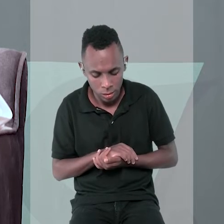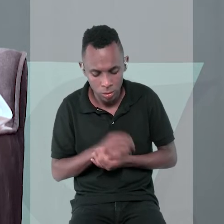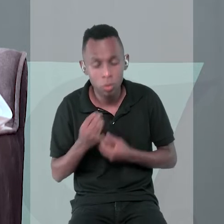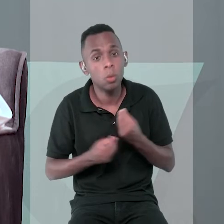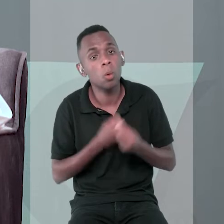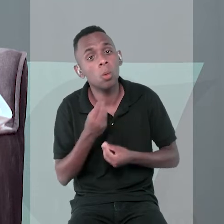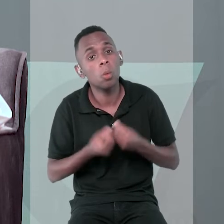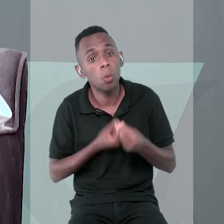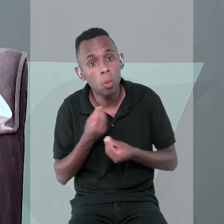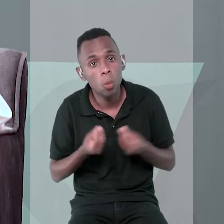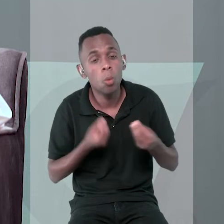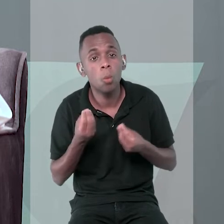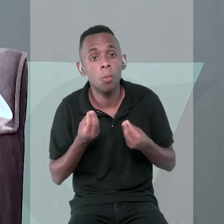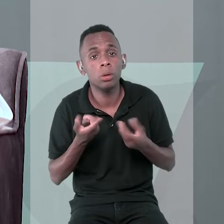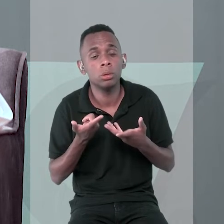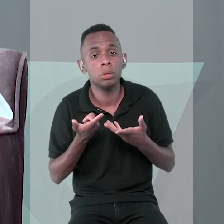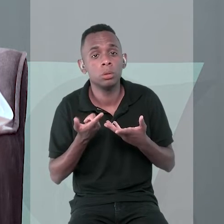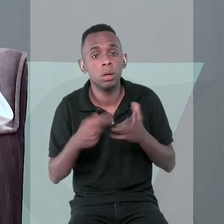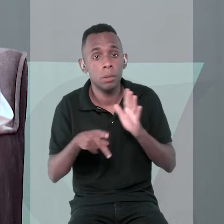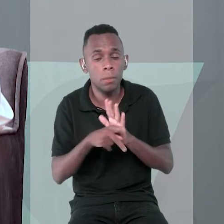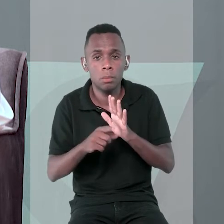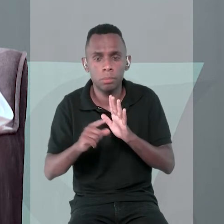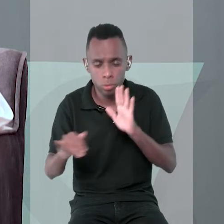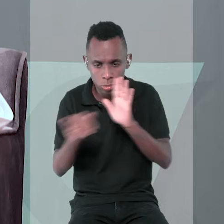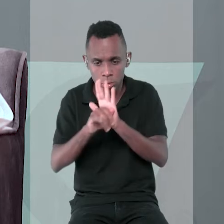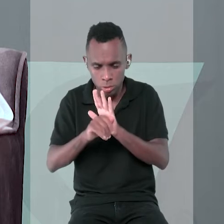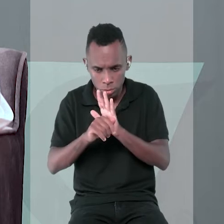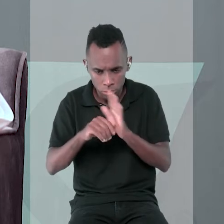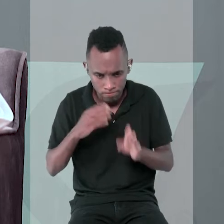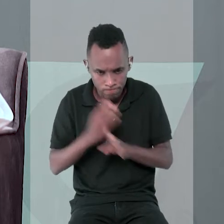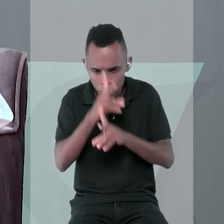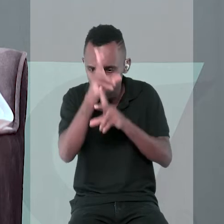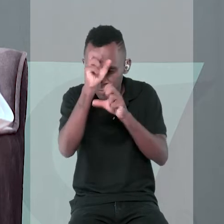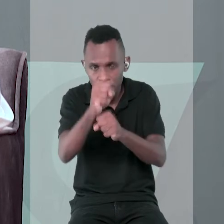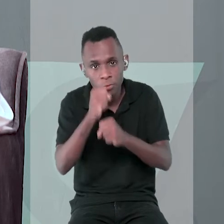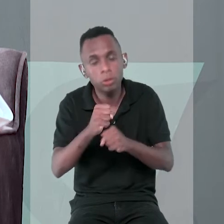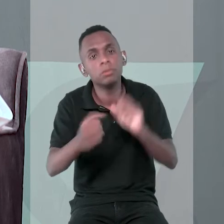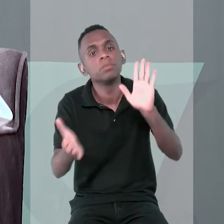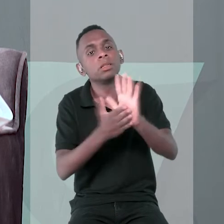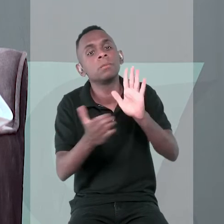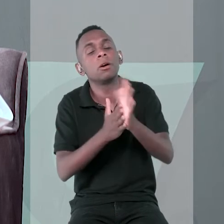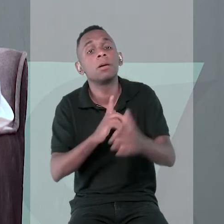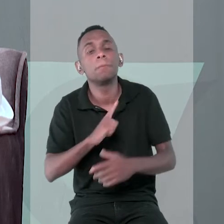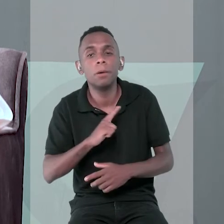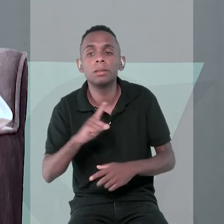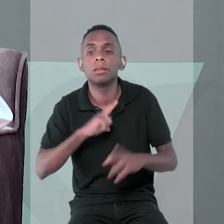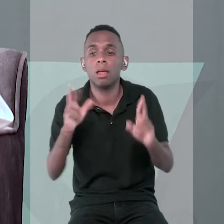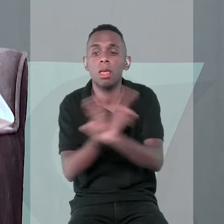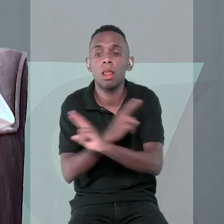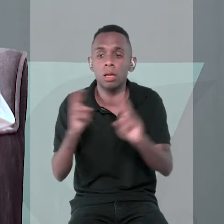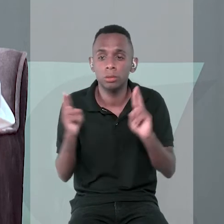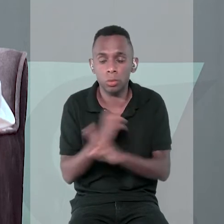que medida a constituição da sua identidade com força e propósito tem a